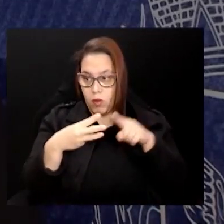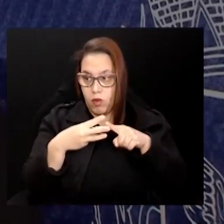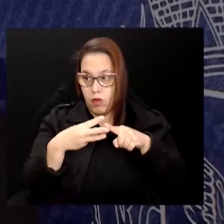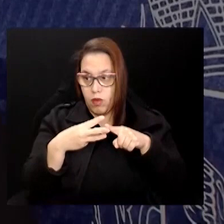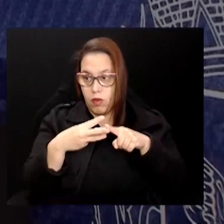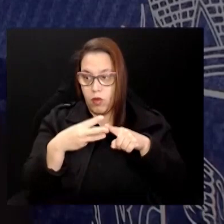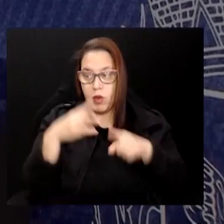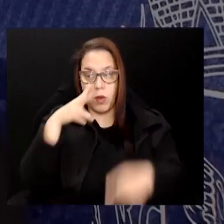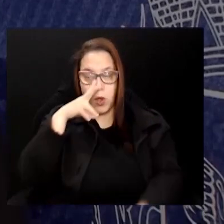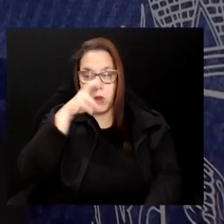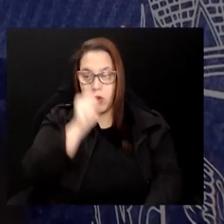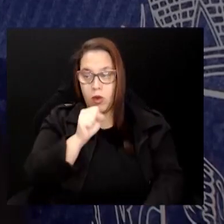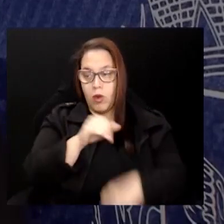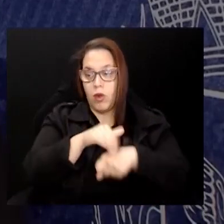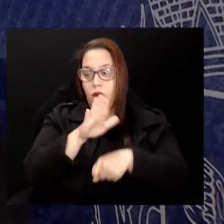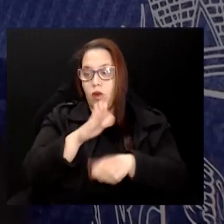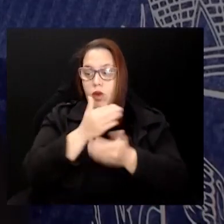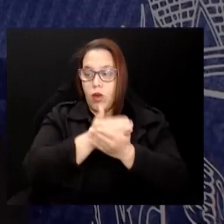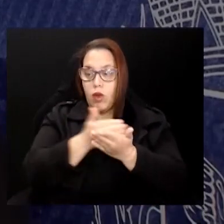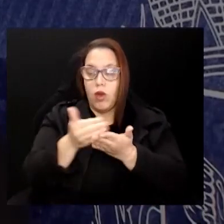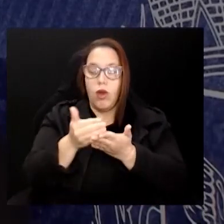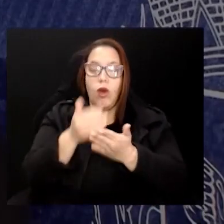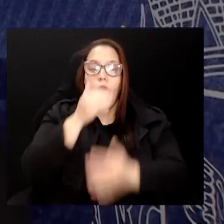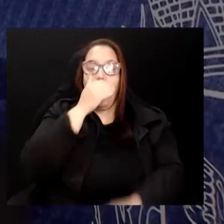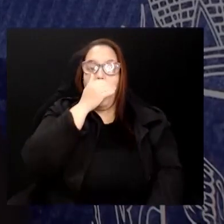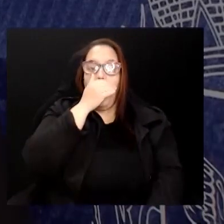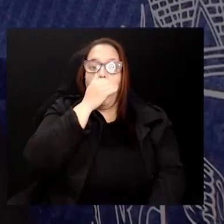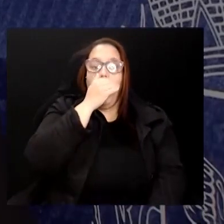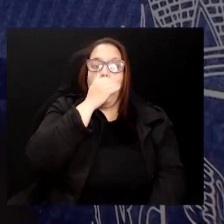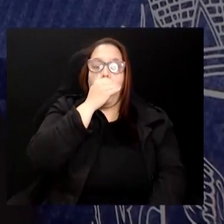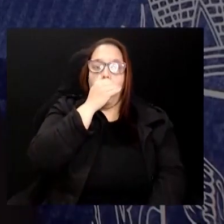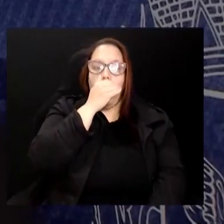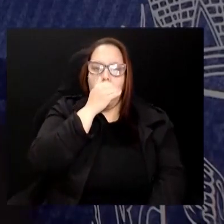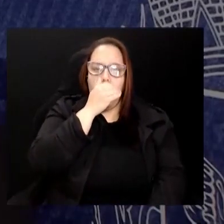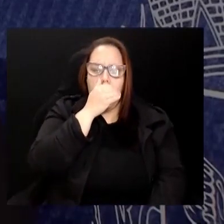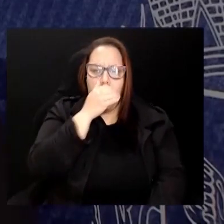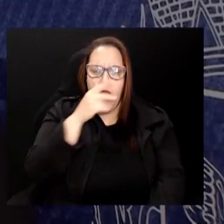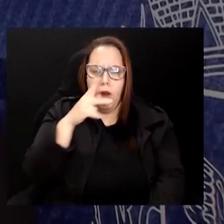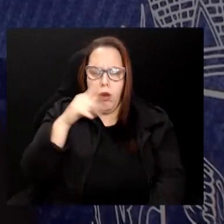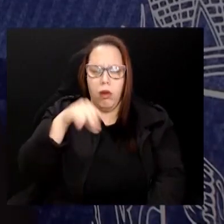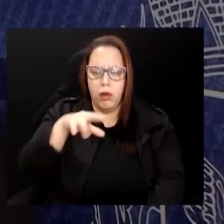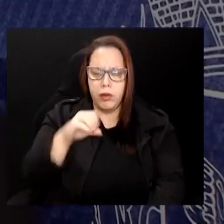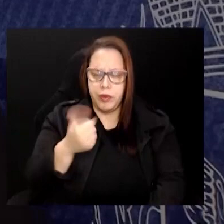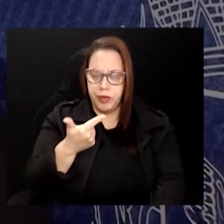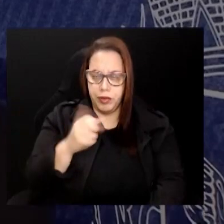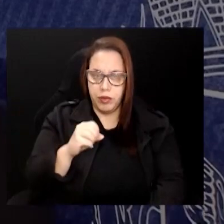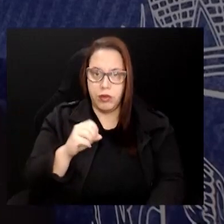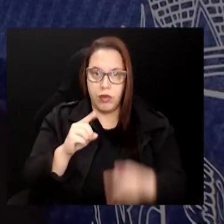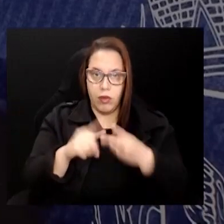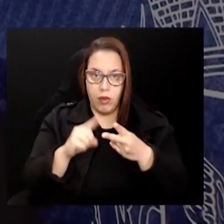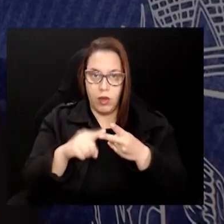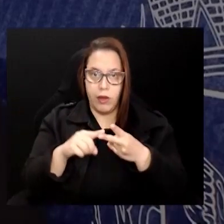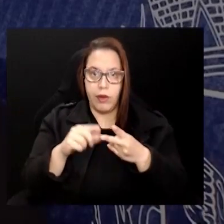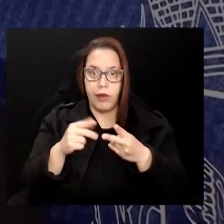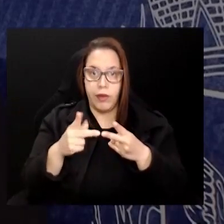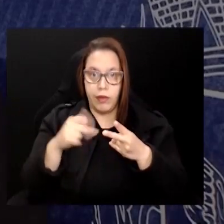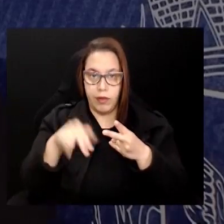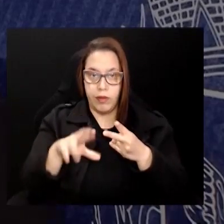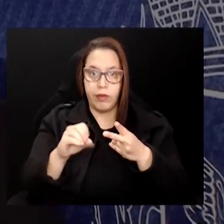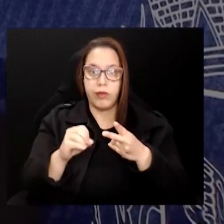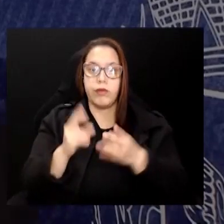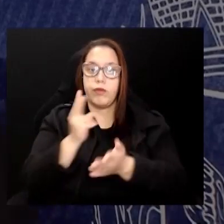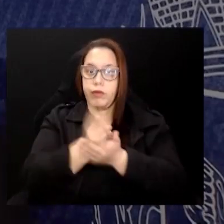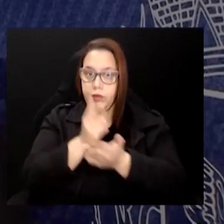gente inicia com Pneumo-20 com dose de reforço e D1 de Pneumo-20. Então, a gente ainda continua fazendo a